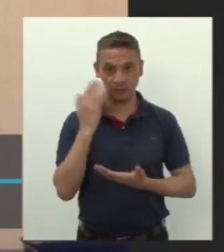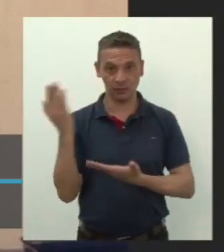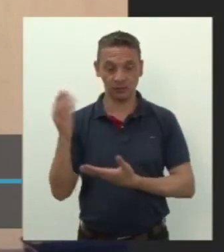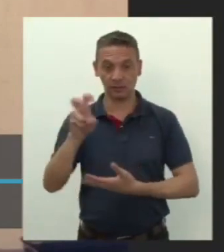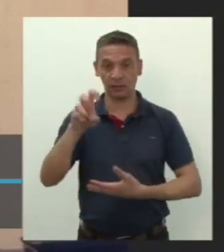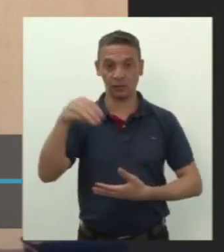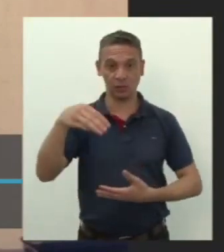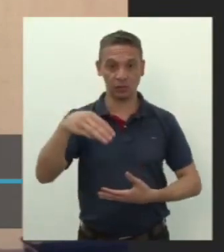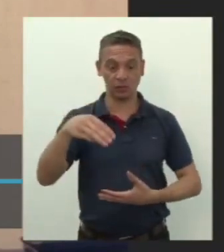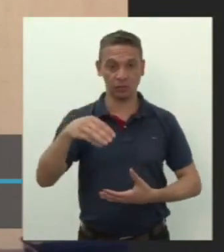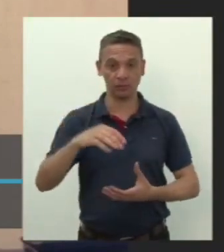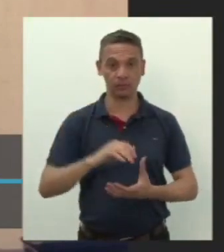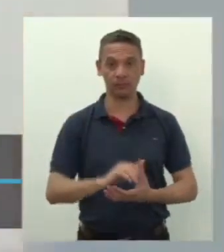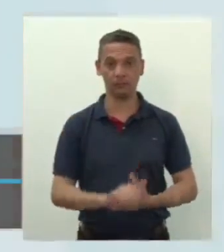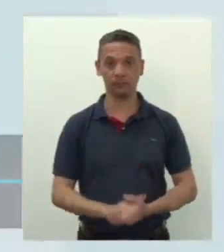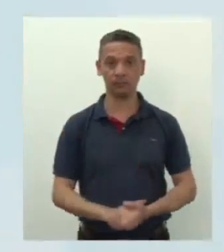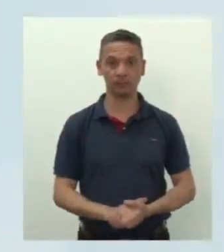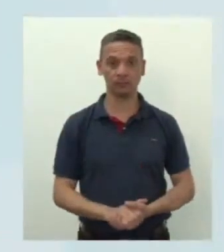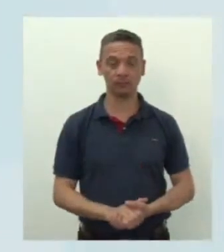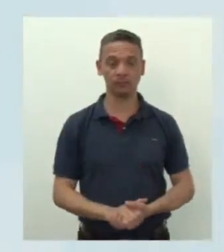5 minutos?